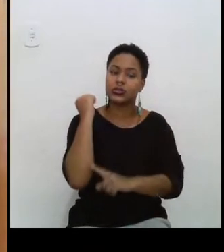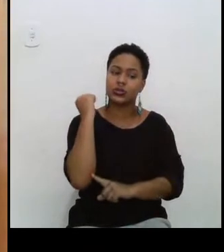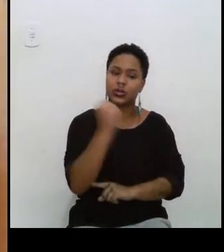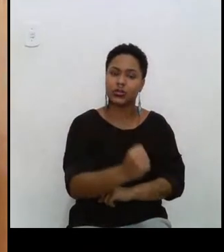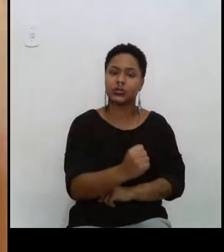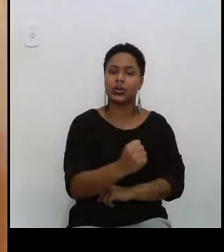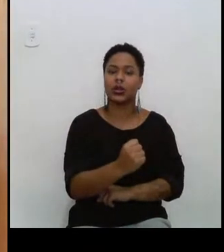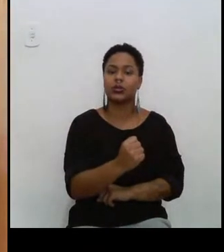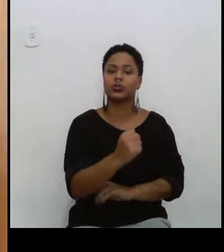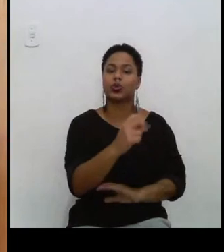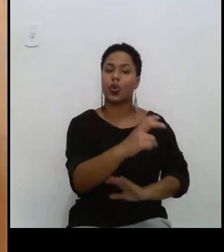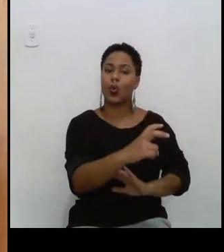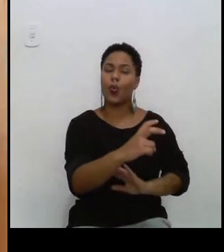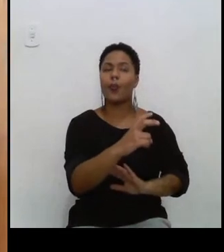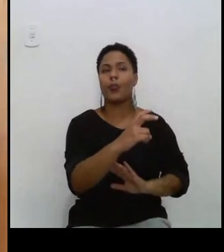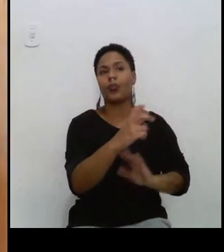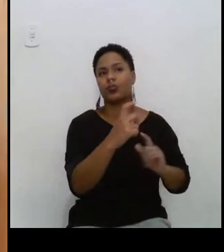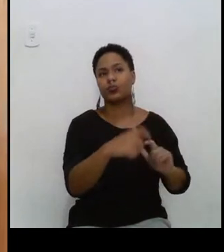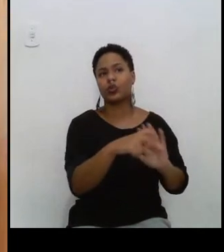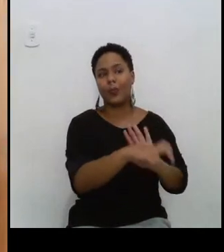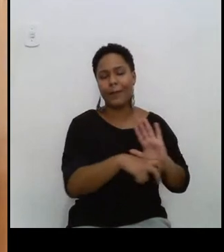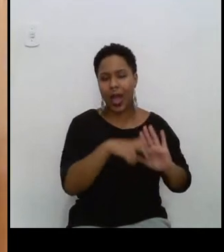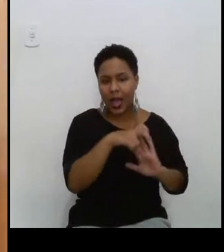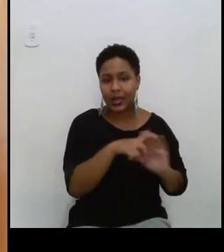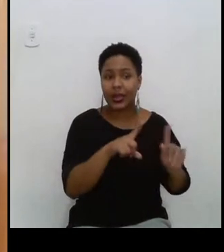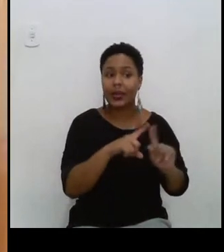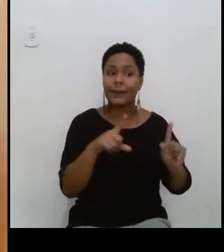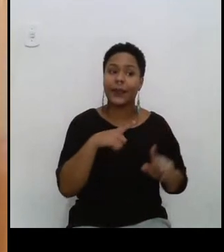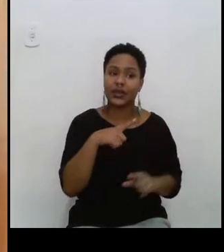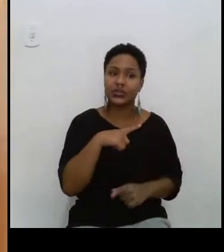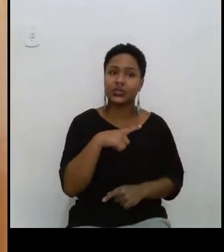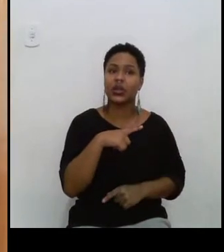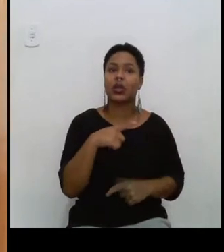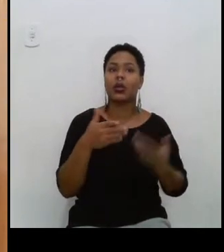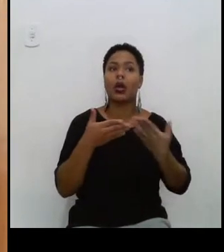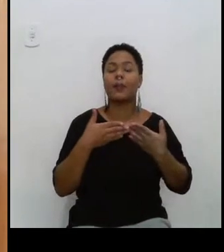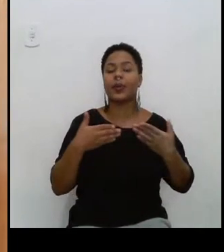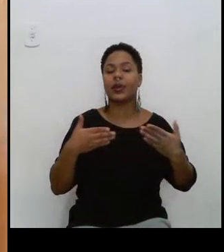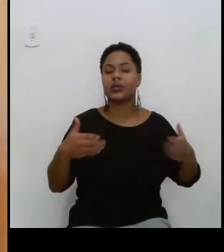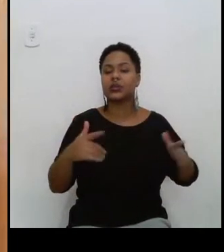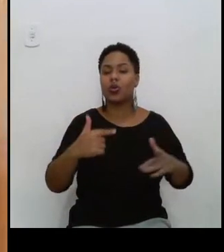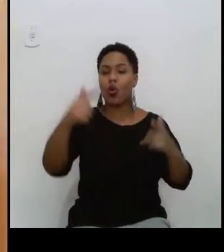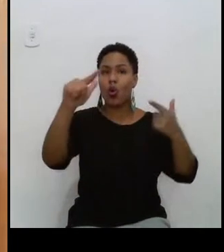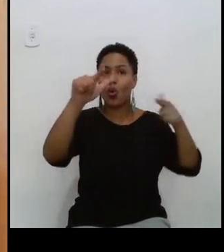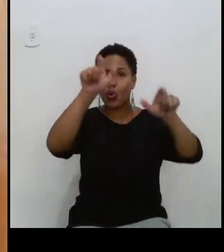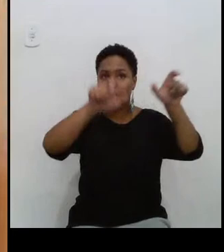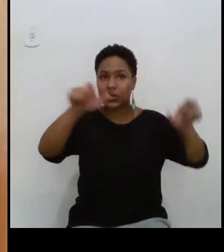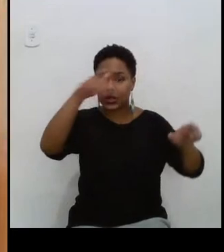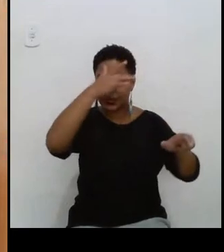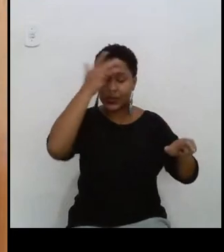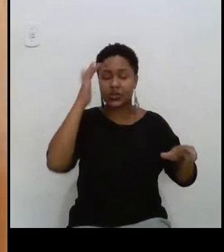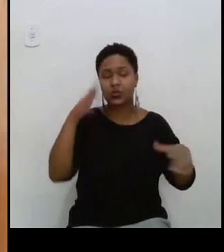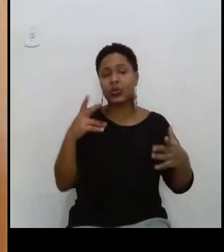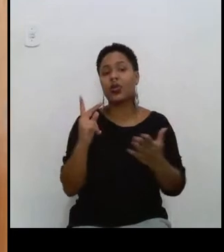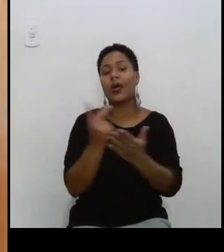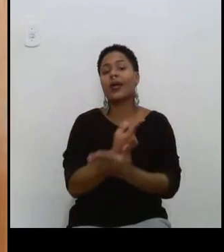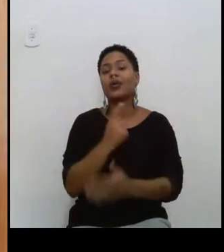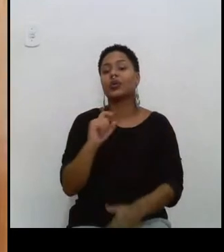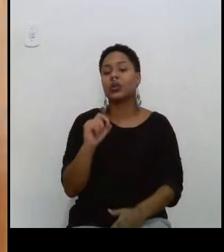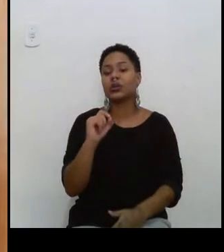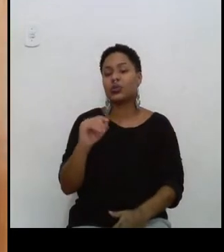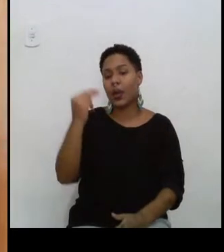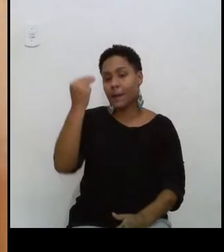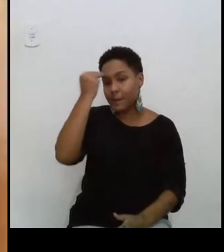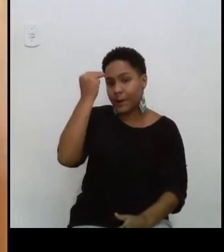mas parece que é Dani um pouco alemão é que o mesmo horário porque a